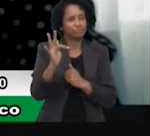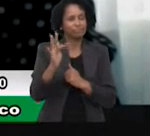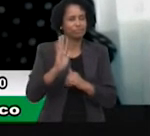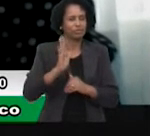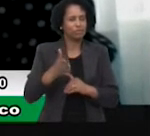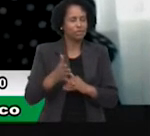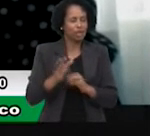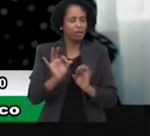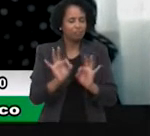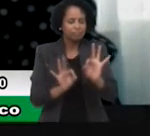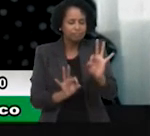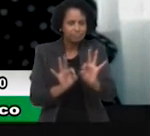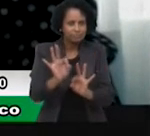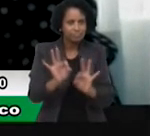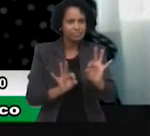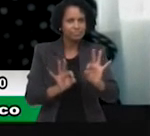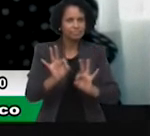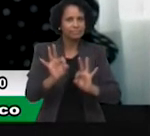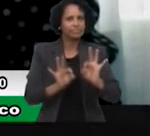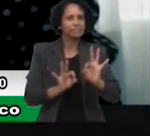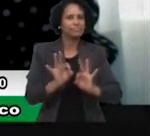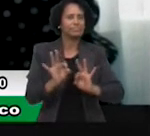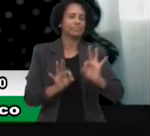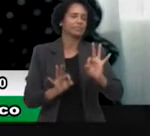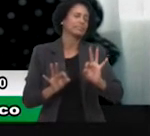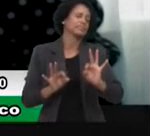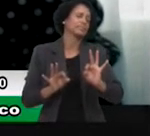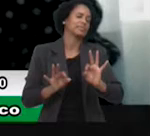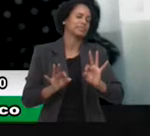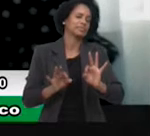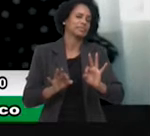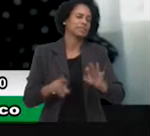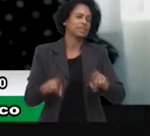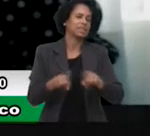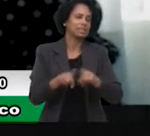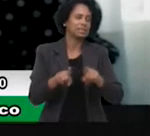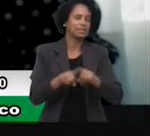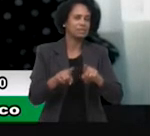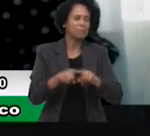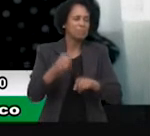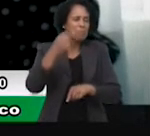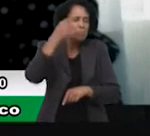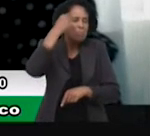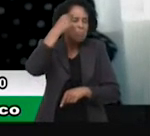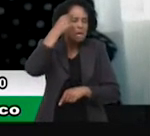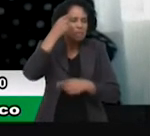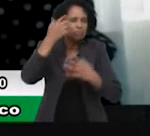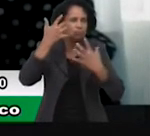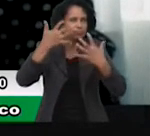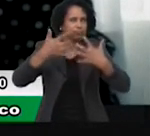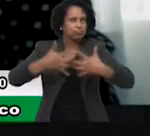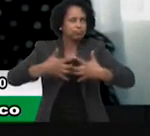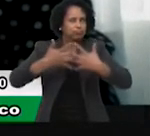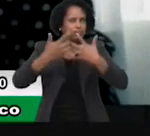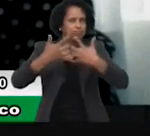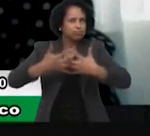corrigir e para que as reflexões que a gente fez neste ano sirva